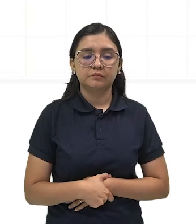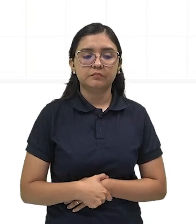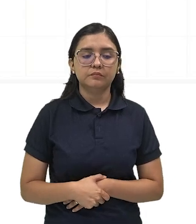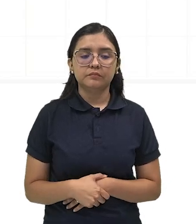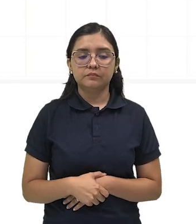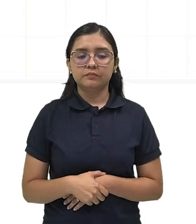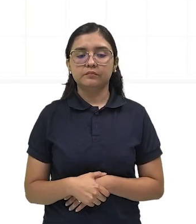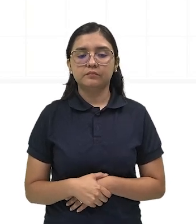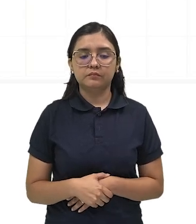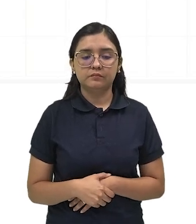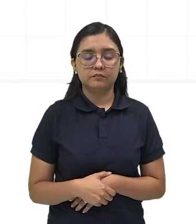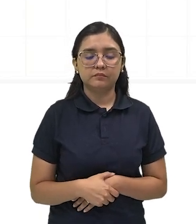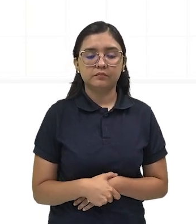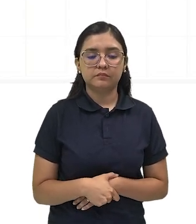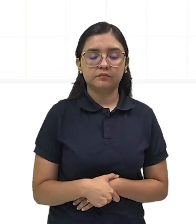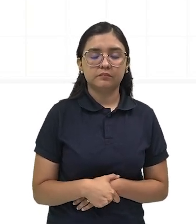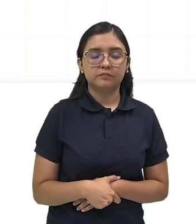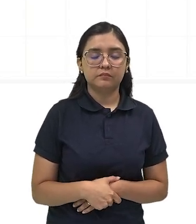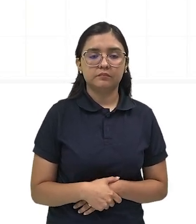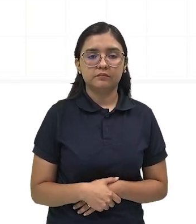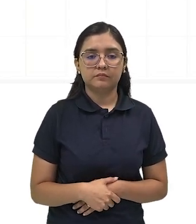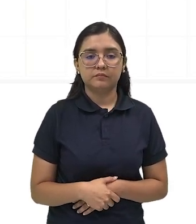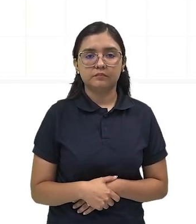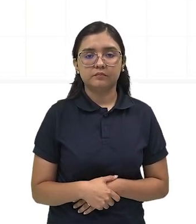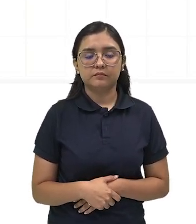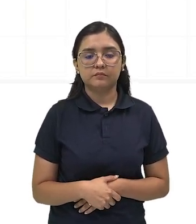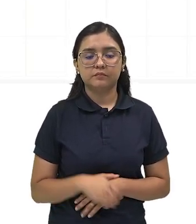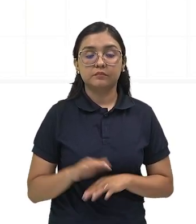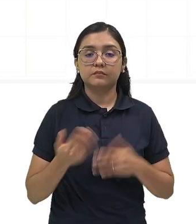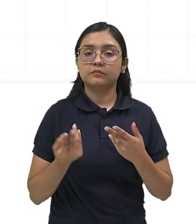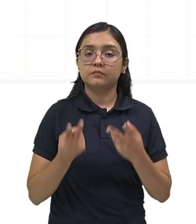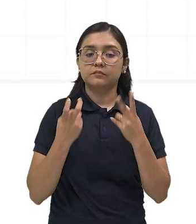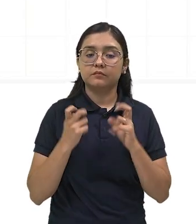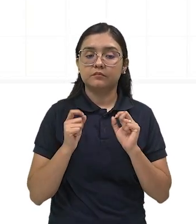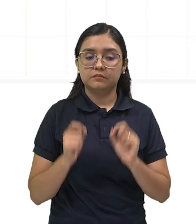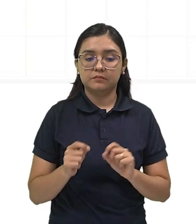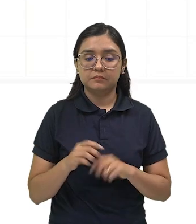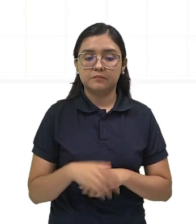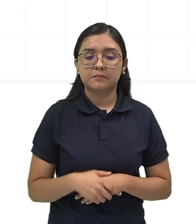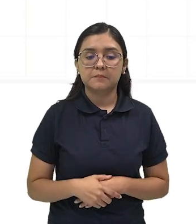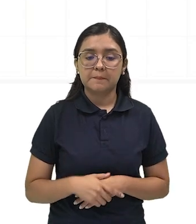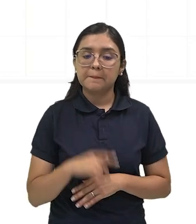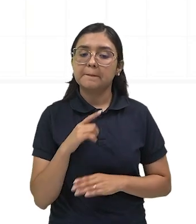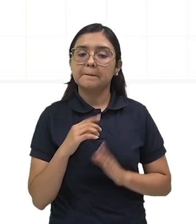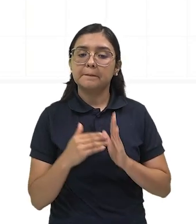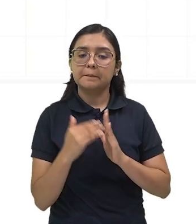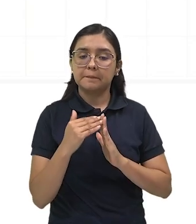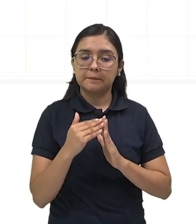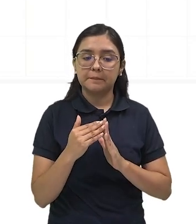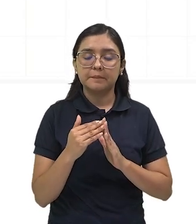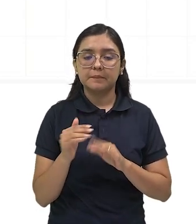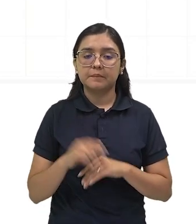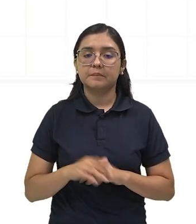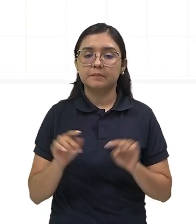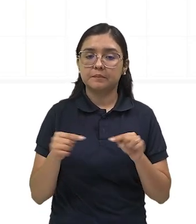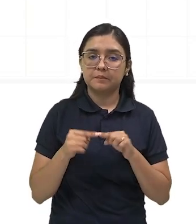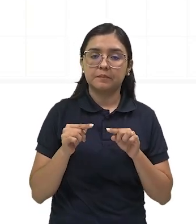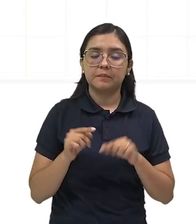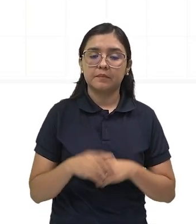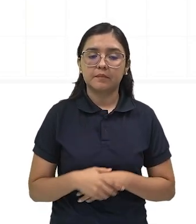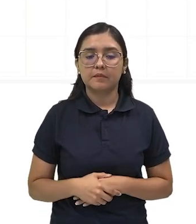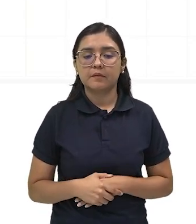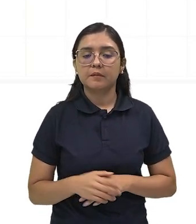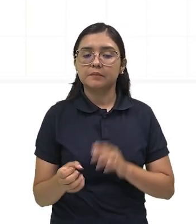Tá? Então, nós verificamos aqui que ela está crescendo proporcionalmente, né,